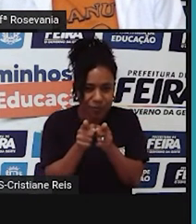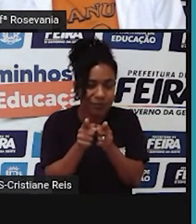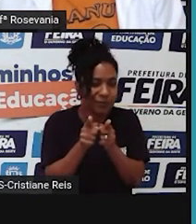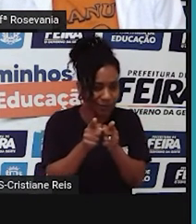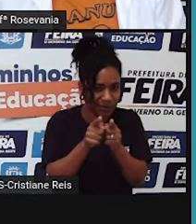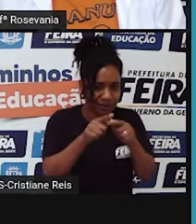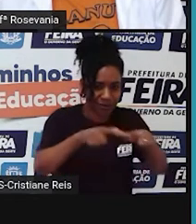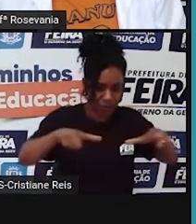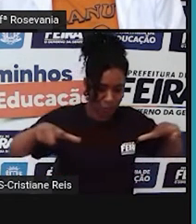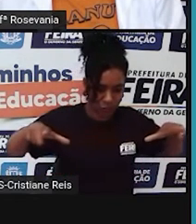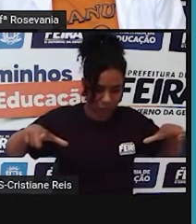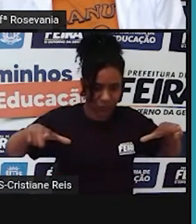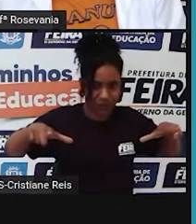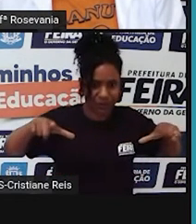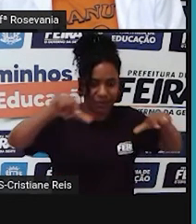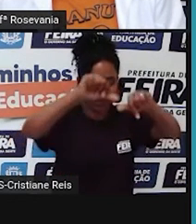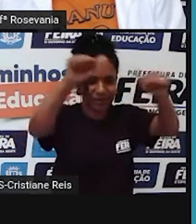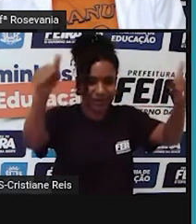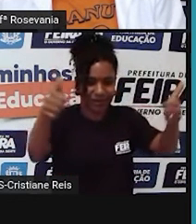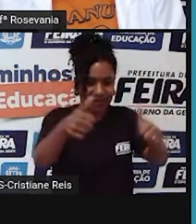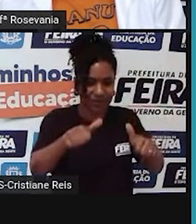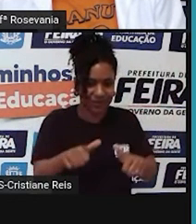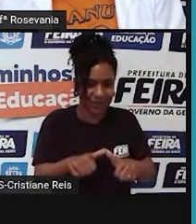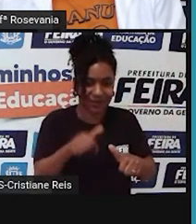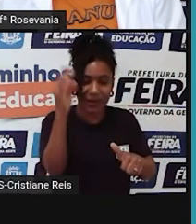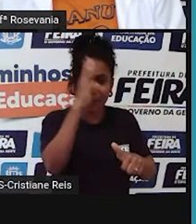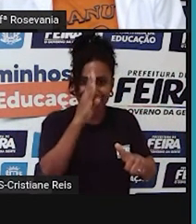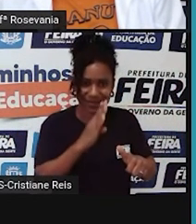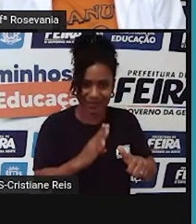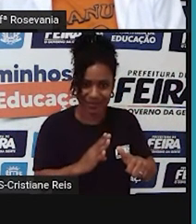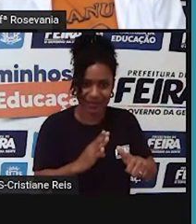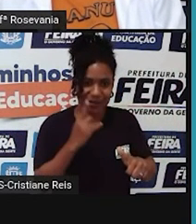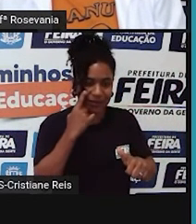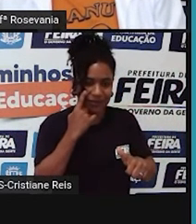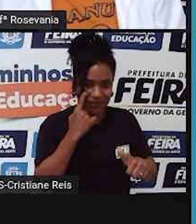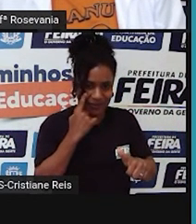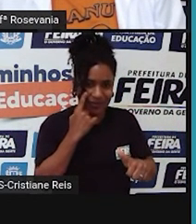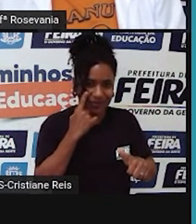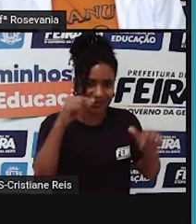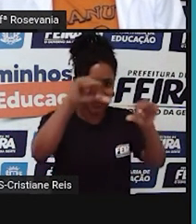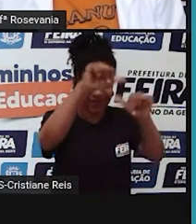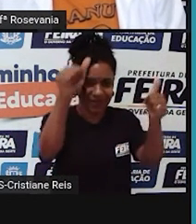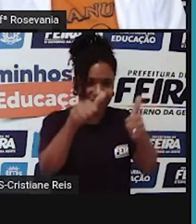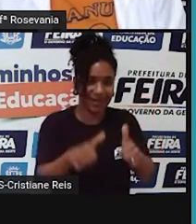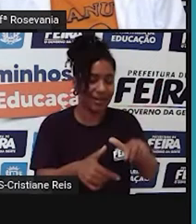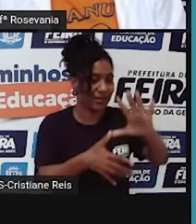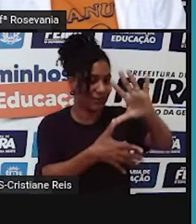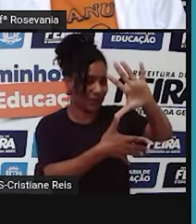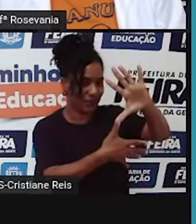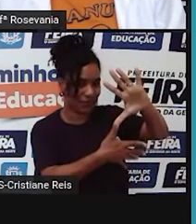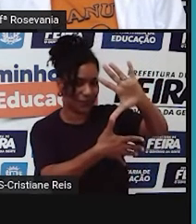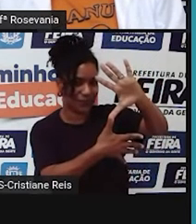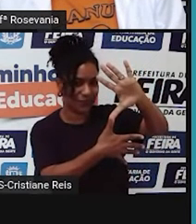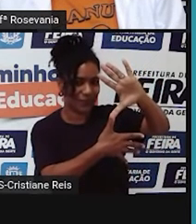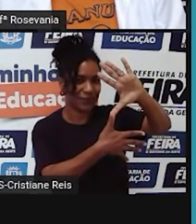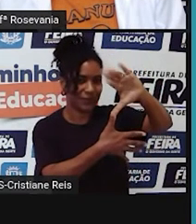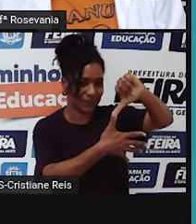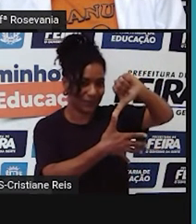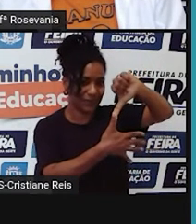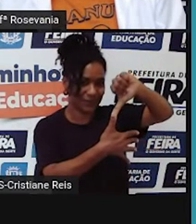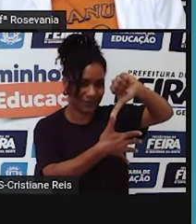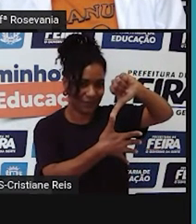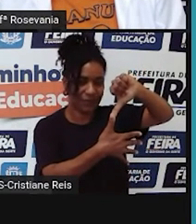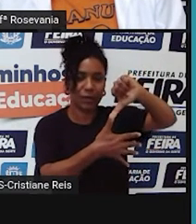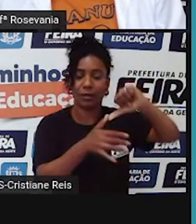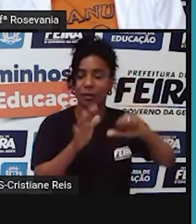tinha a área inteira do território brasileiro, ainda pegando aqui, né, um pedaço da América do Sul. Então, a área que eu tinha